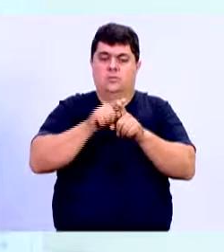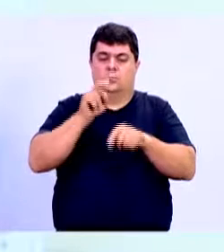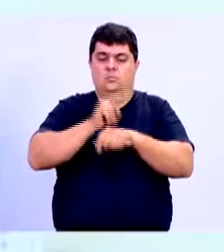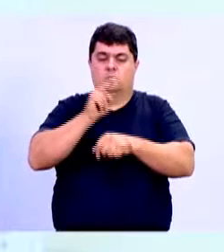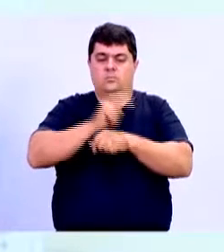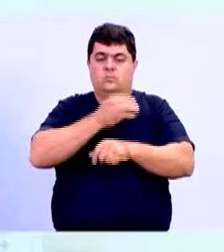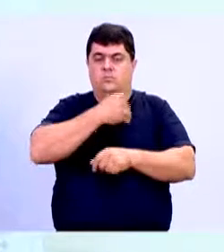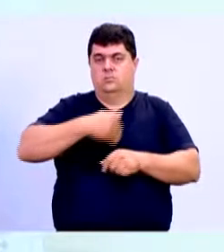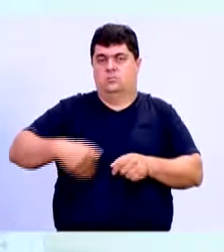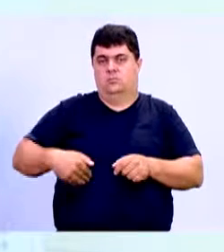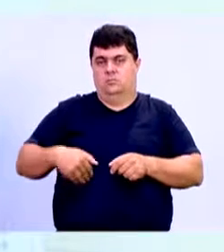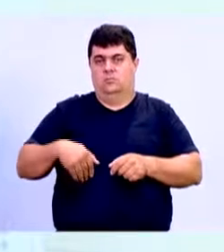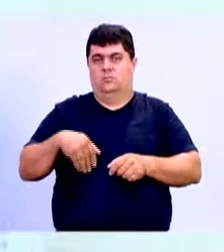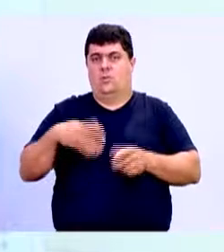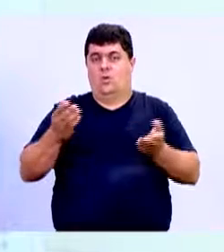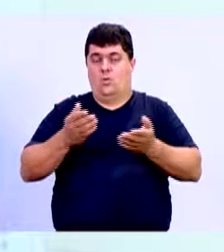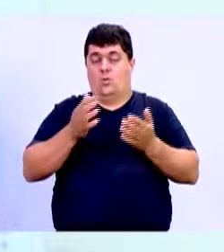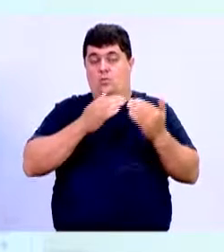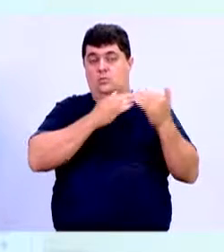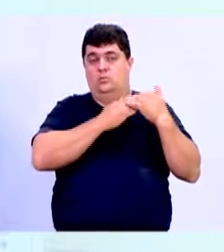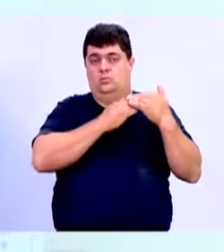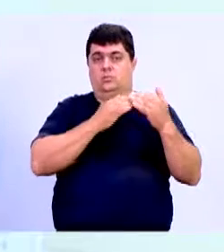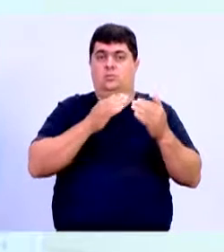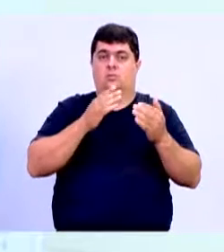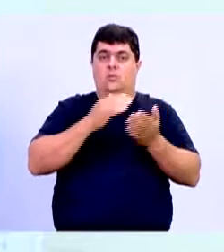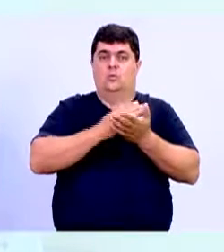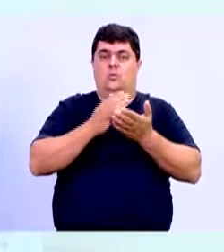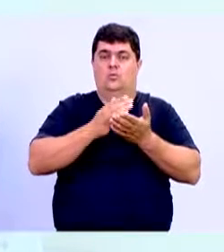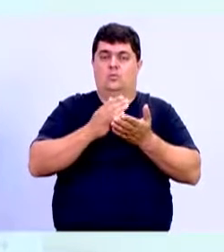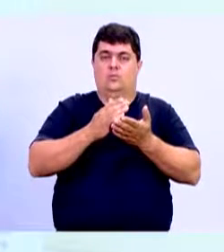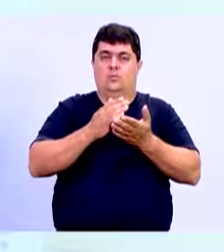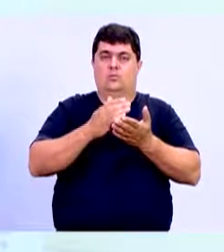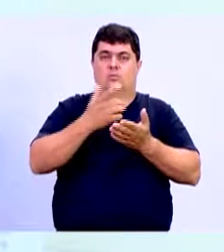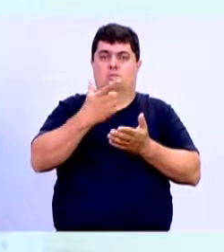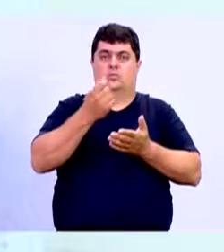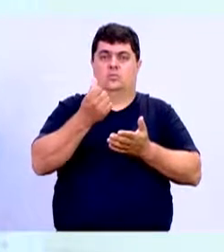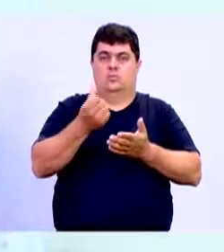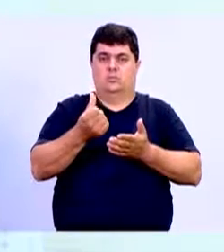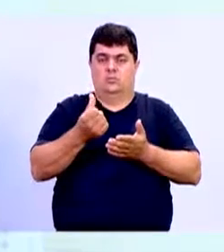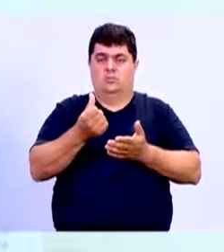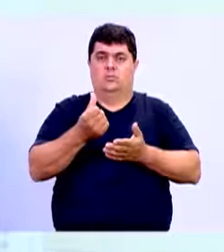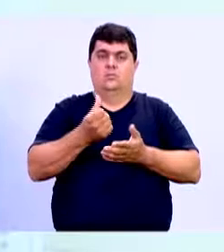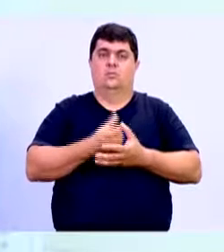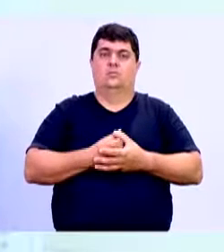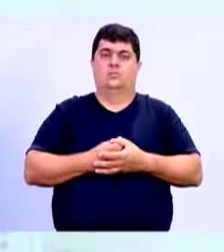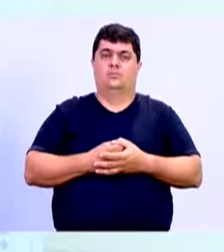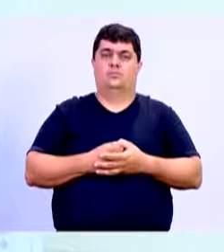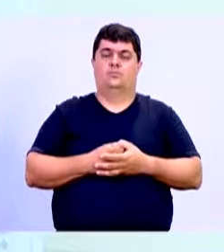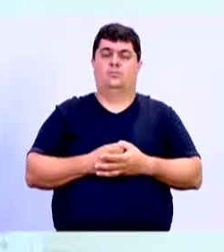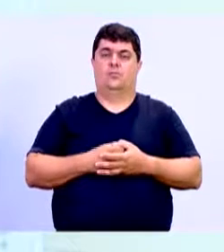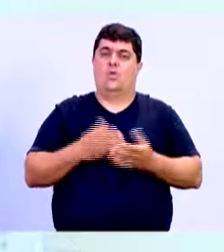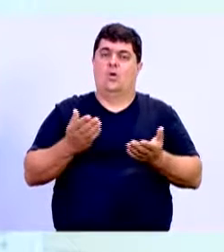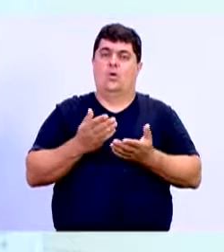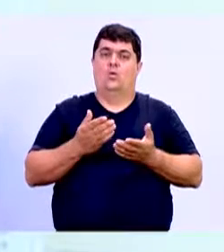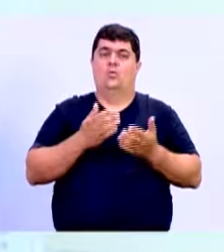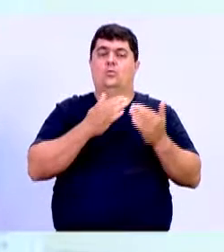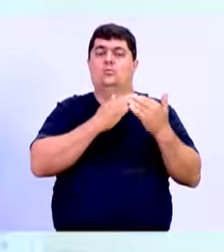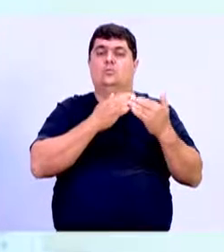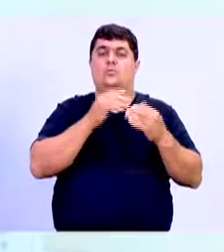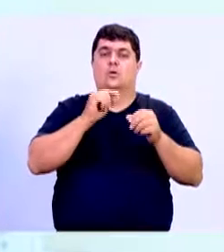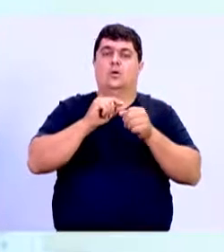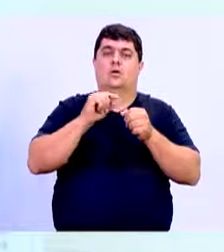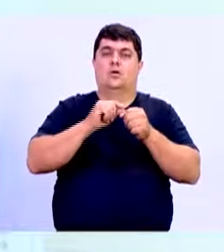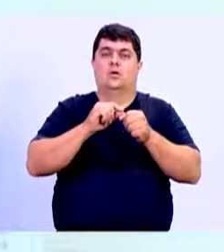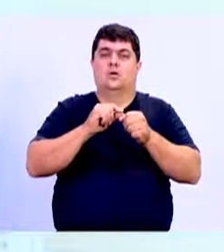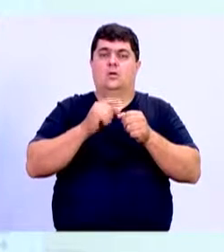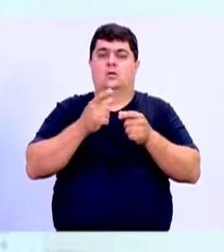ele é responsável, começou a ser idealizado no exercício de 2006, e hoje ele é responsável pela prestação de